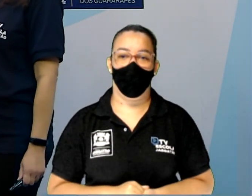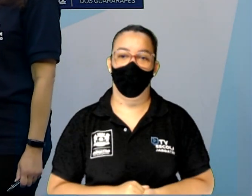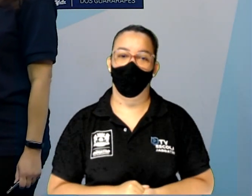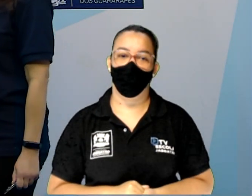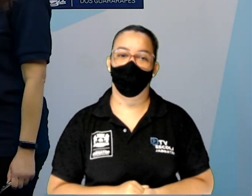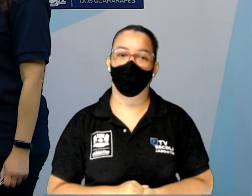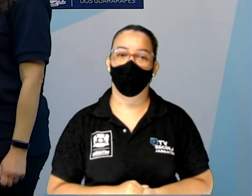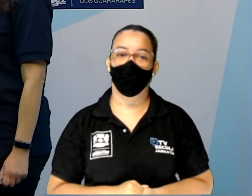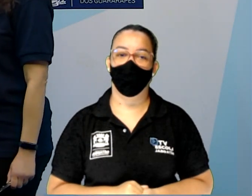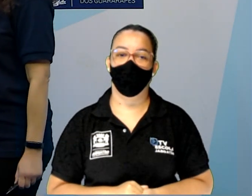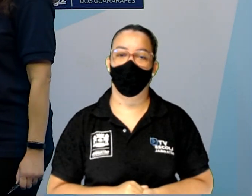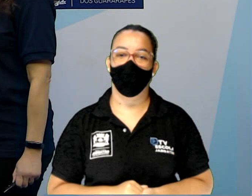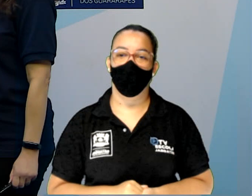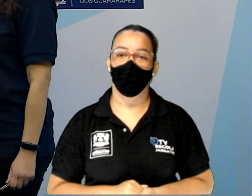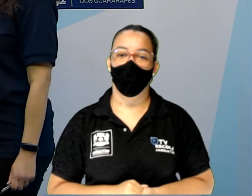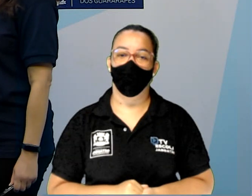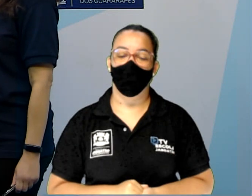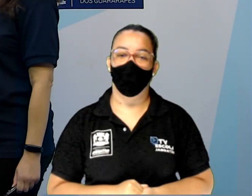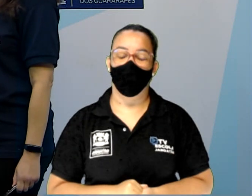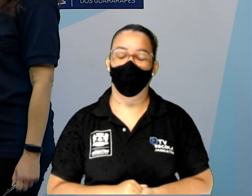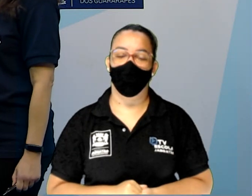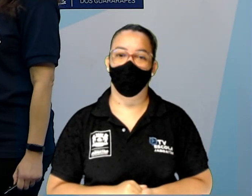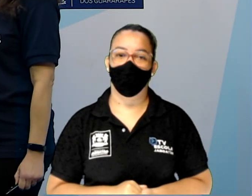Provavelmente, né? Tá andando de bicicleta.